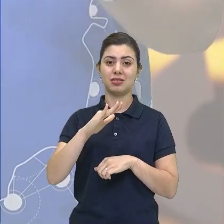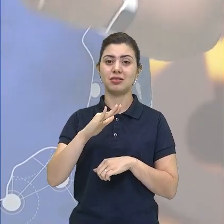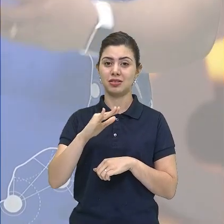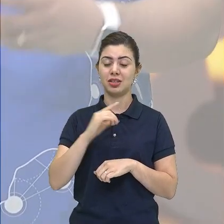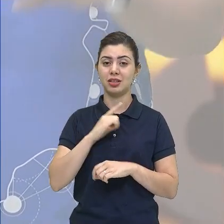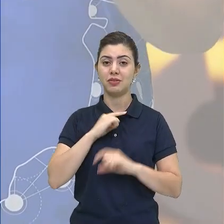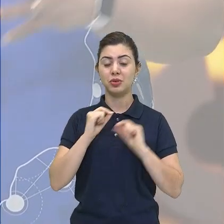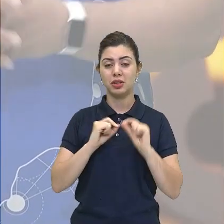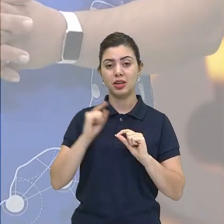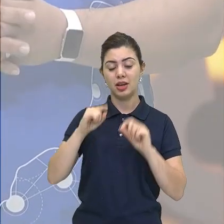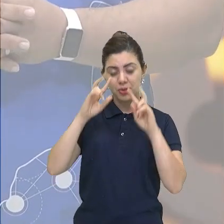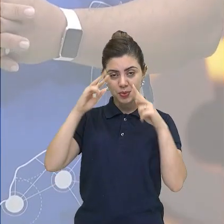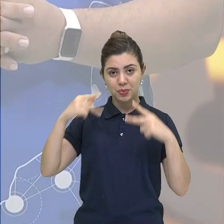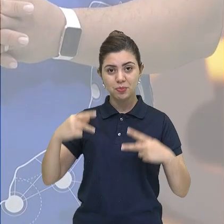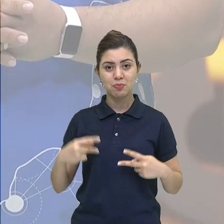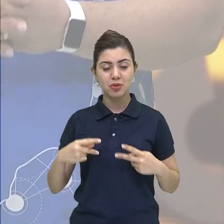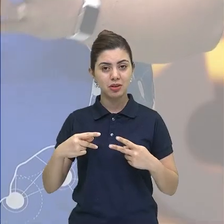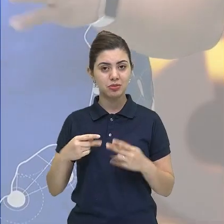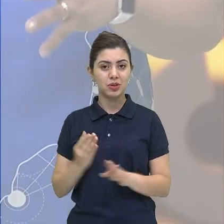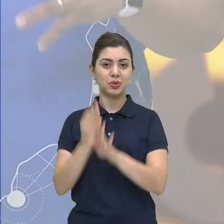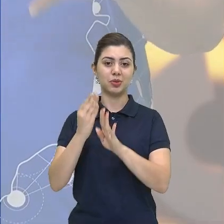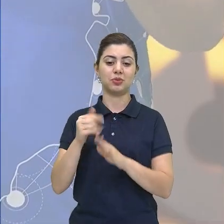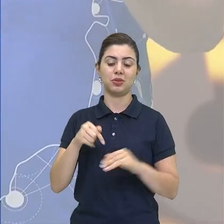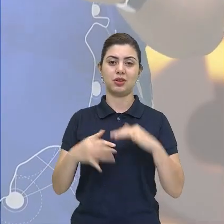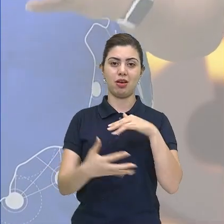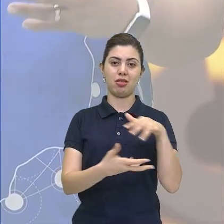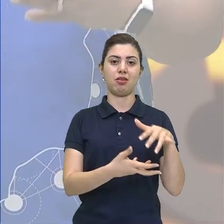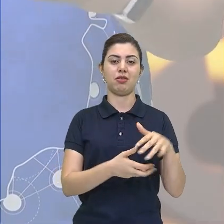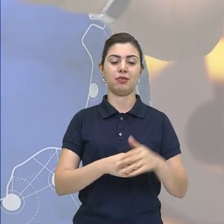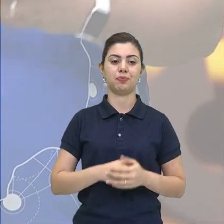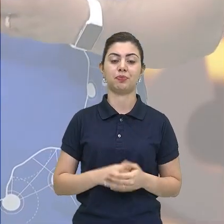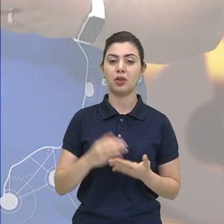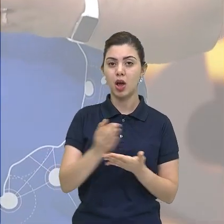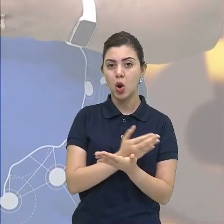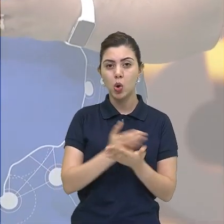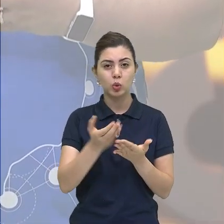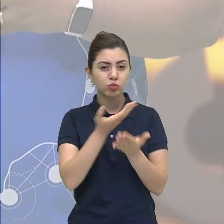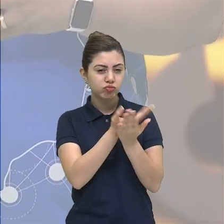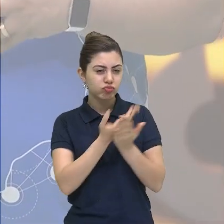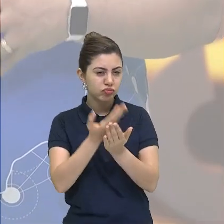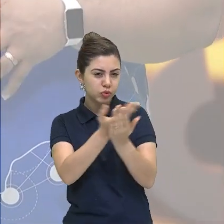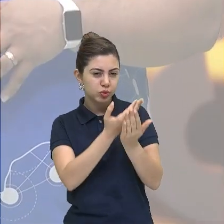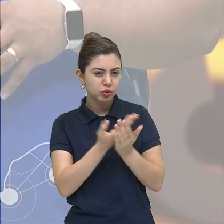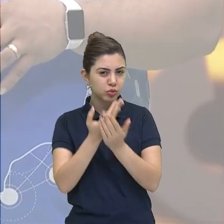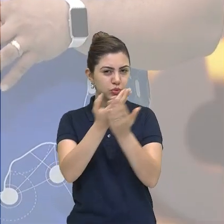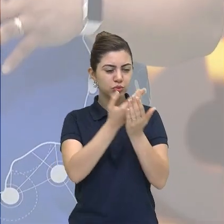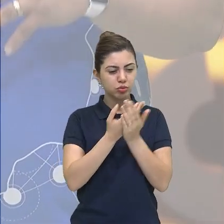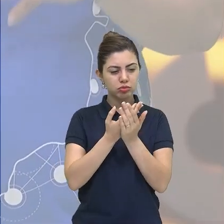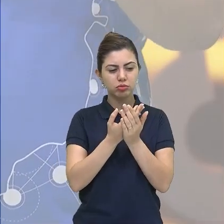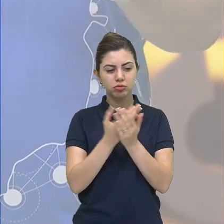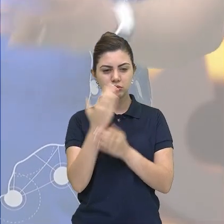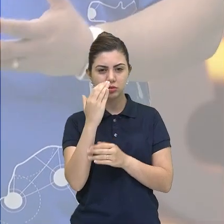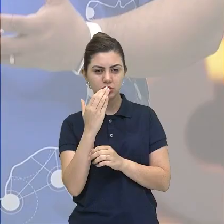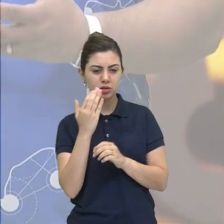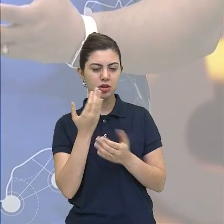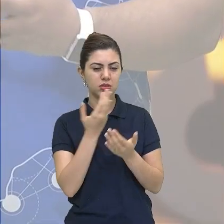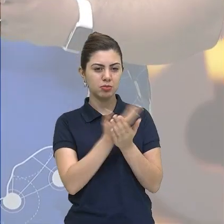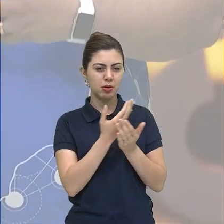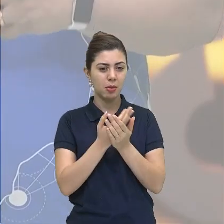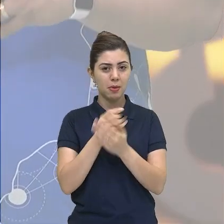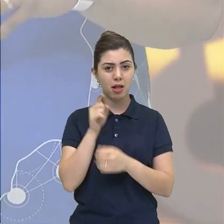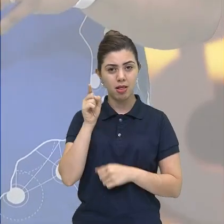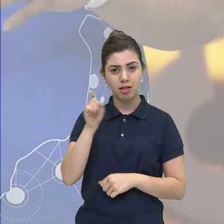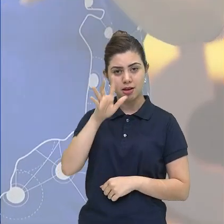ao surgimento do homem no planeta Terra. Alguns estudos científicos também apontam que foi lá, nos mares